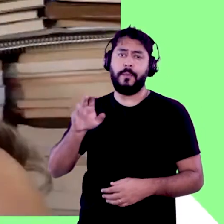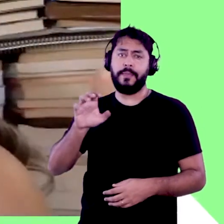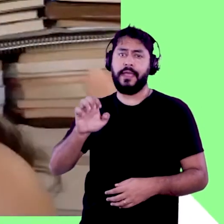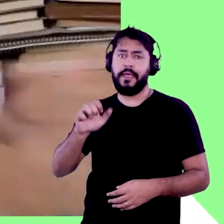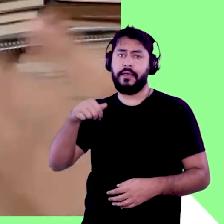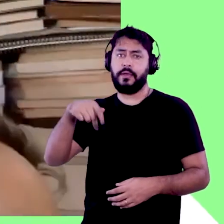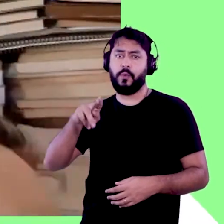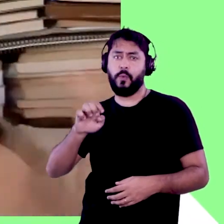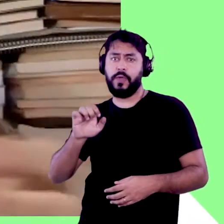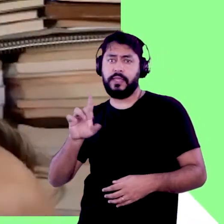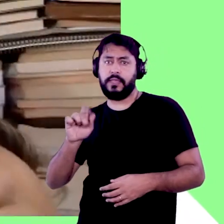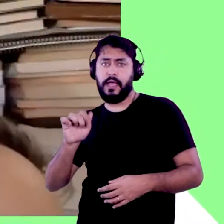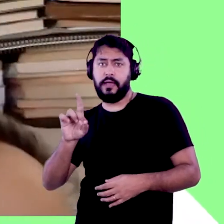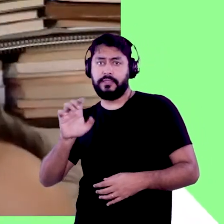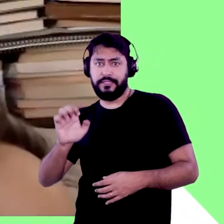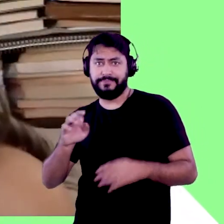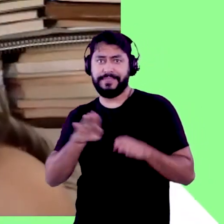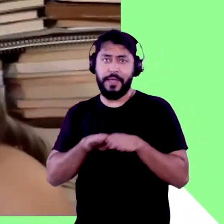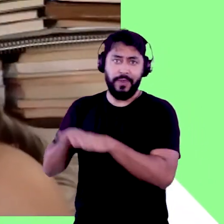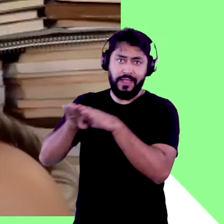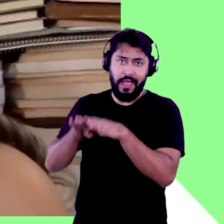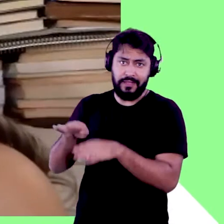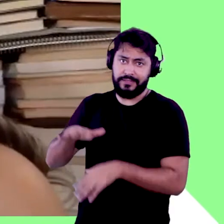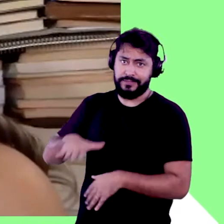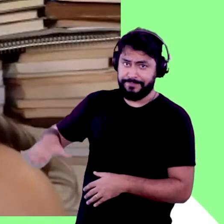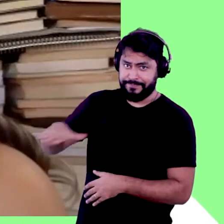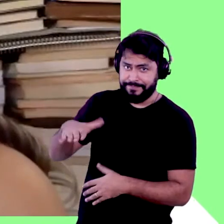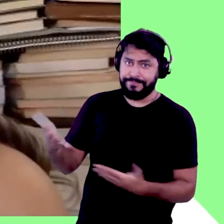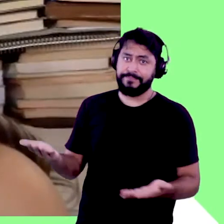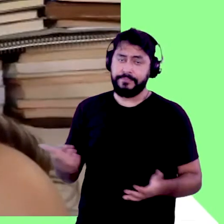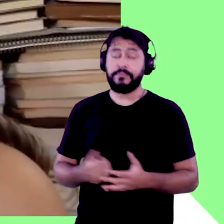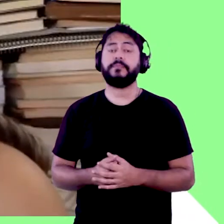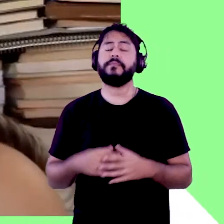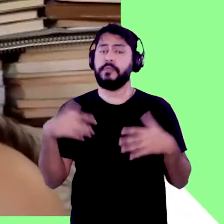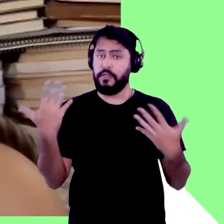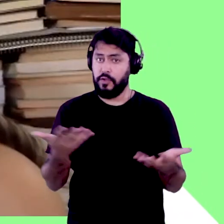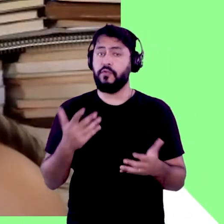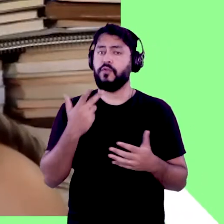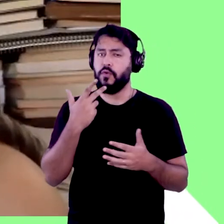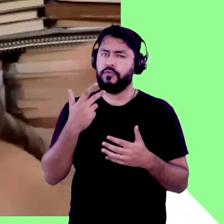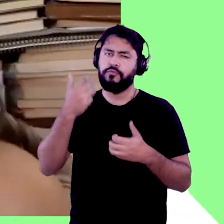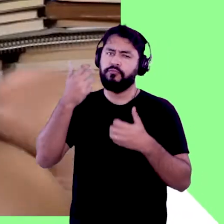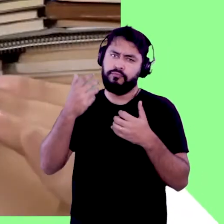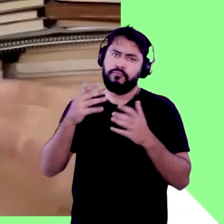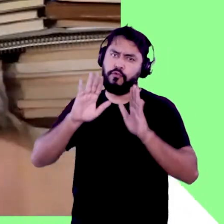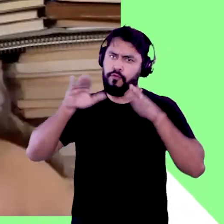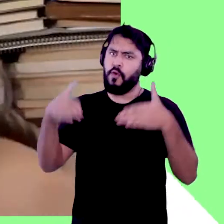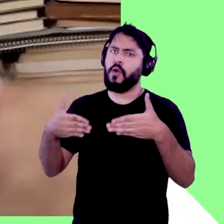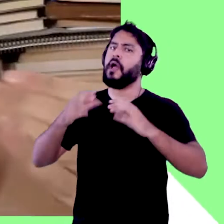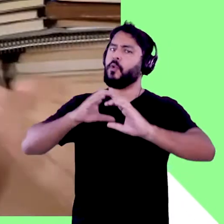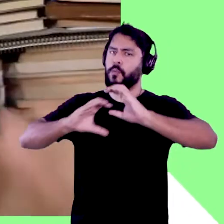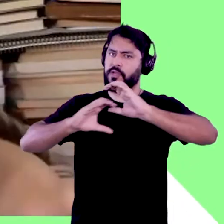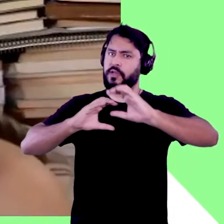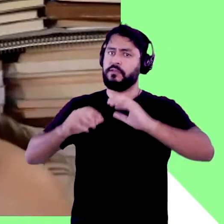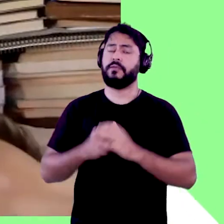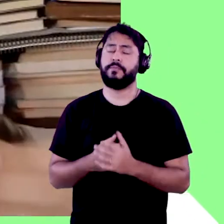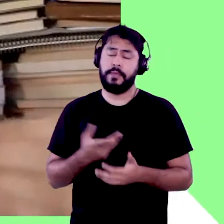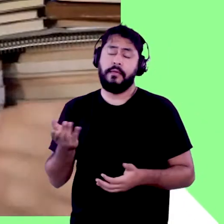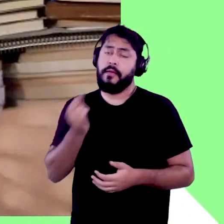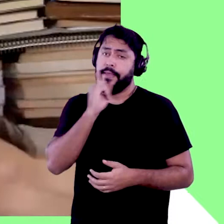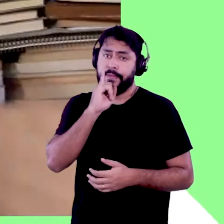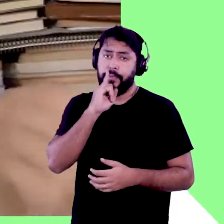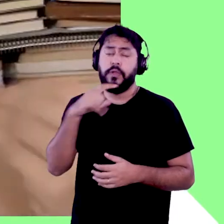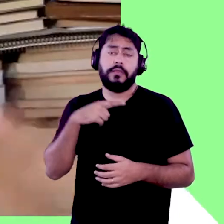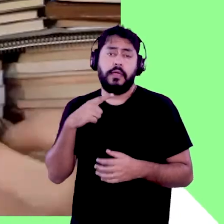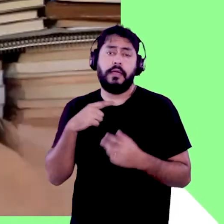equidade. E aí, falando, vou me ater um pouco mais à questão de comunicação, ter as mesmas oportunidades